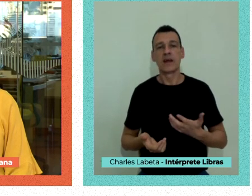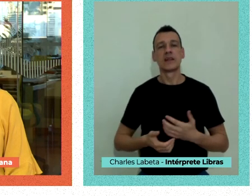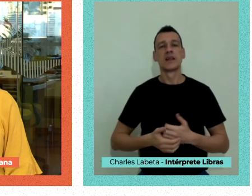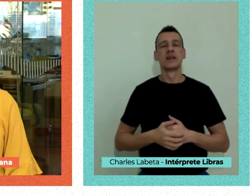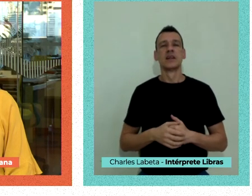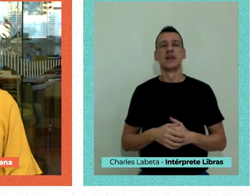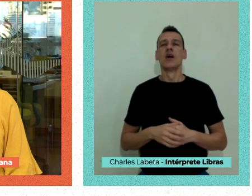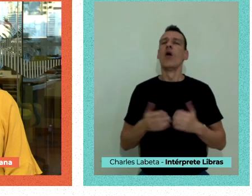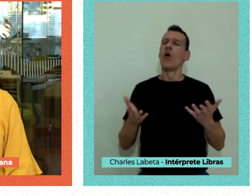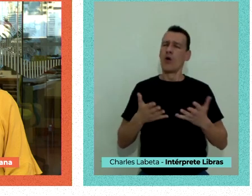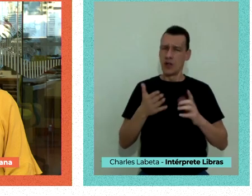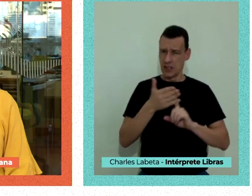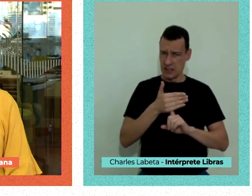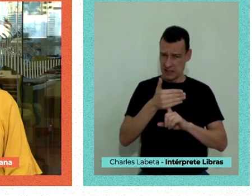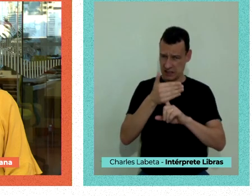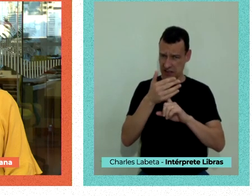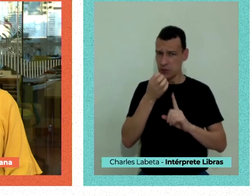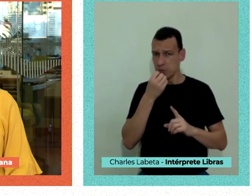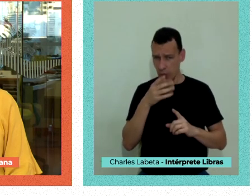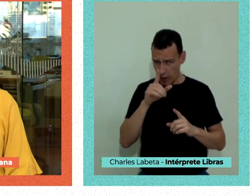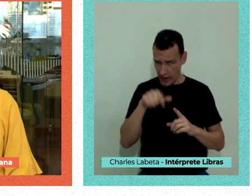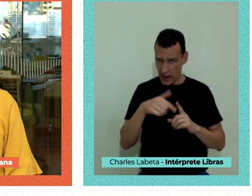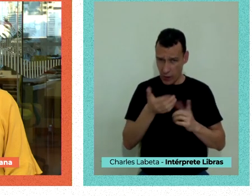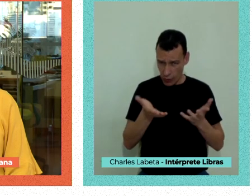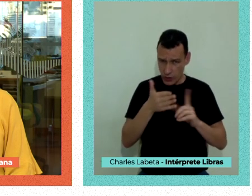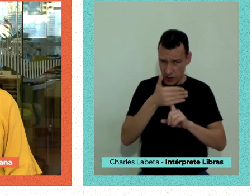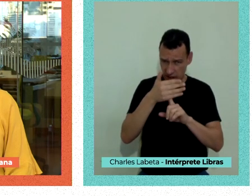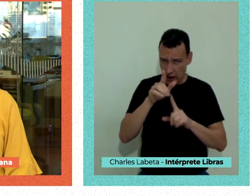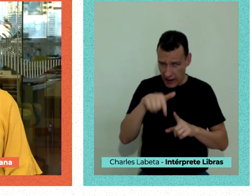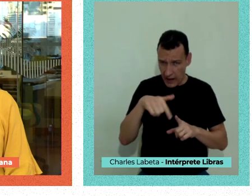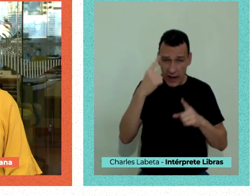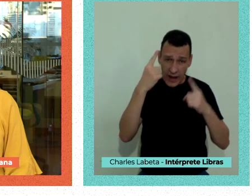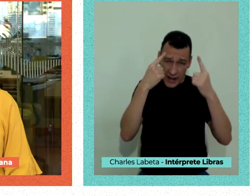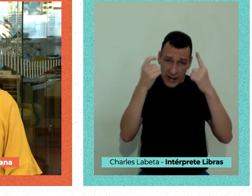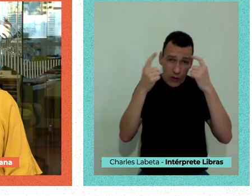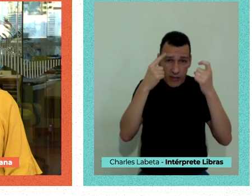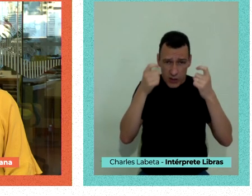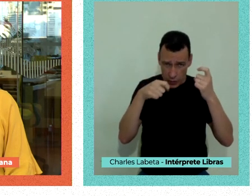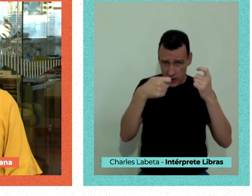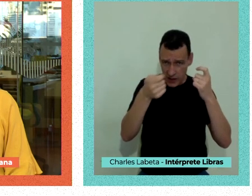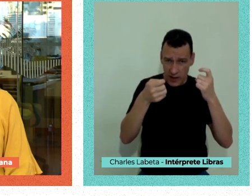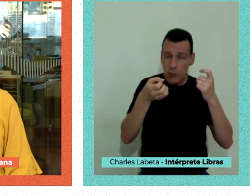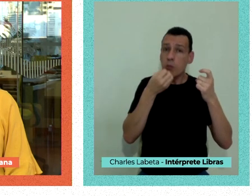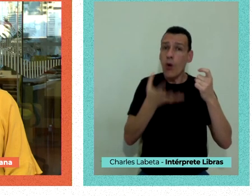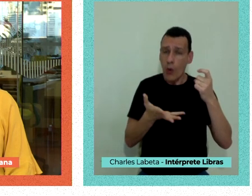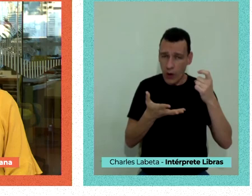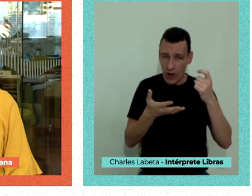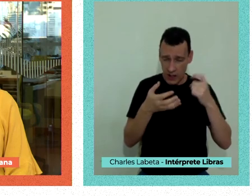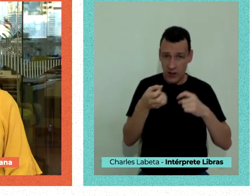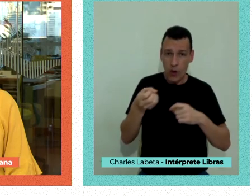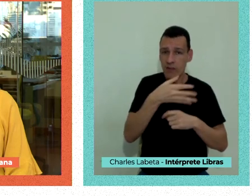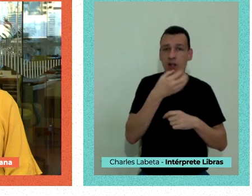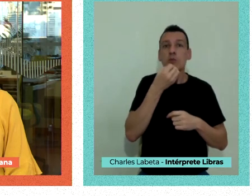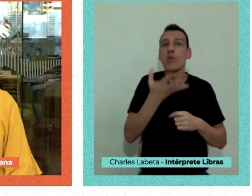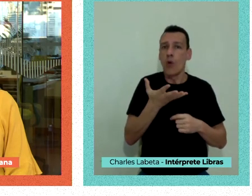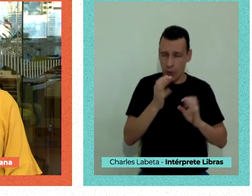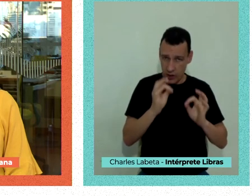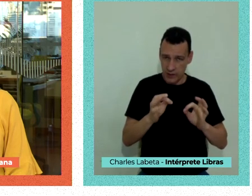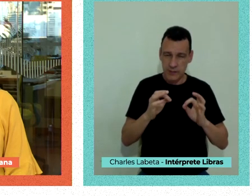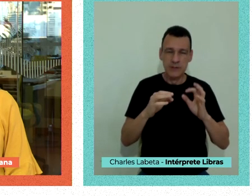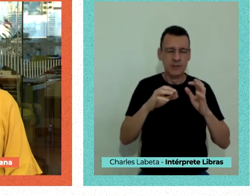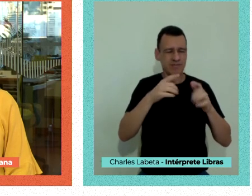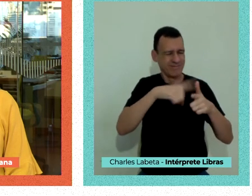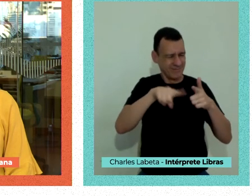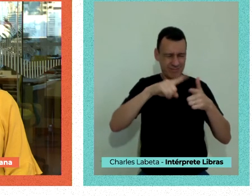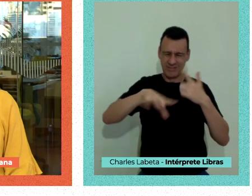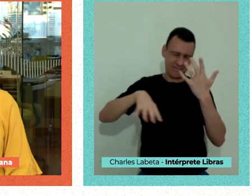estamos vivenciando, ela é inovadora para romper e para quebrar essa cultura do fracasso que está próximo